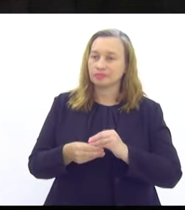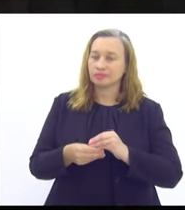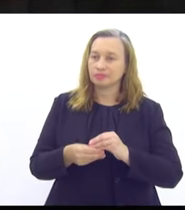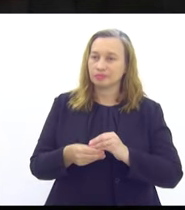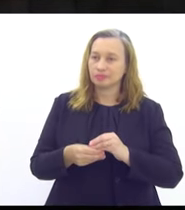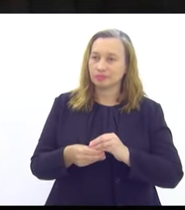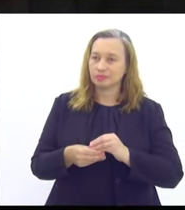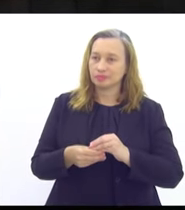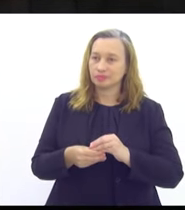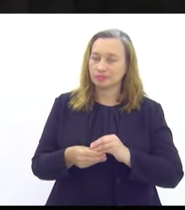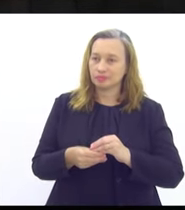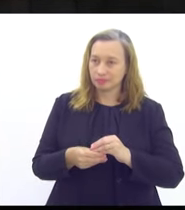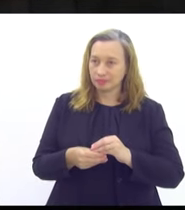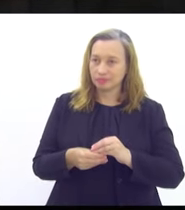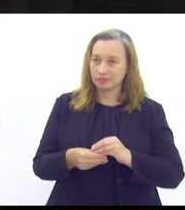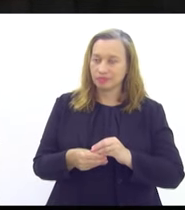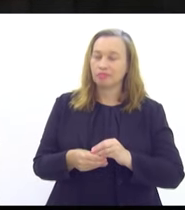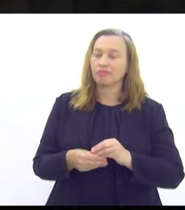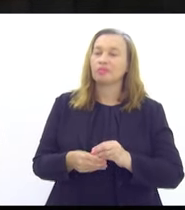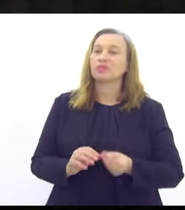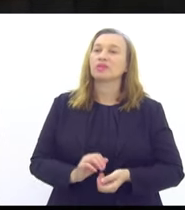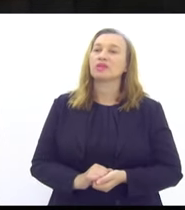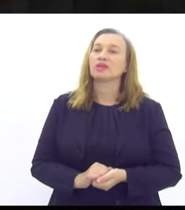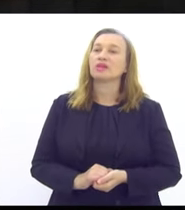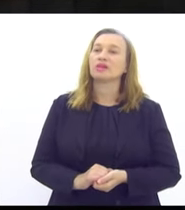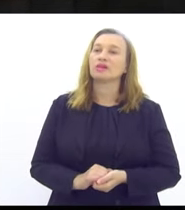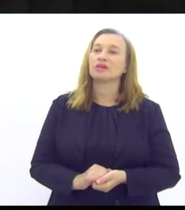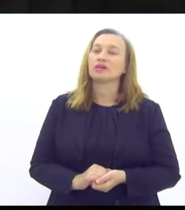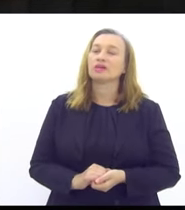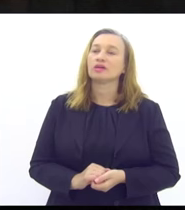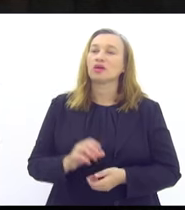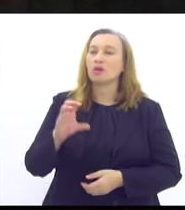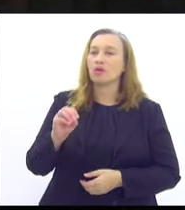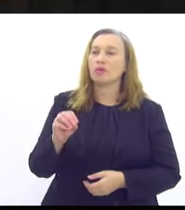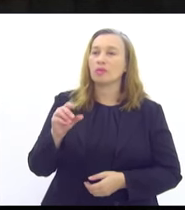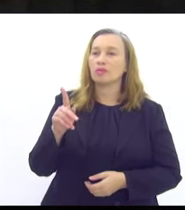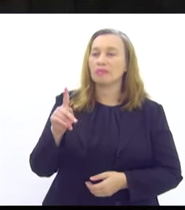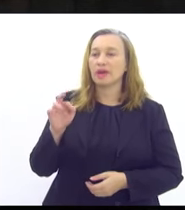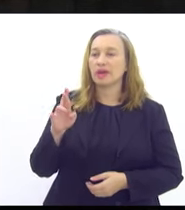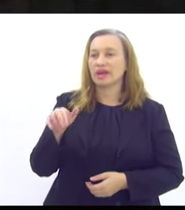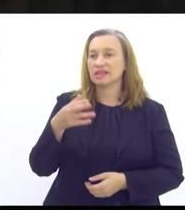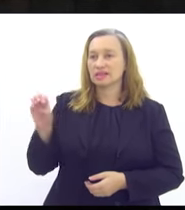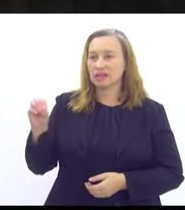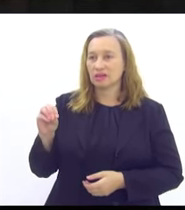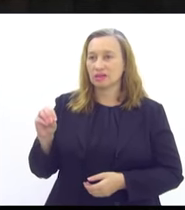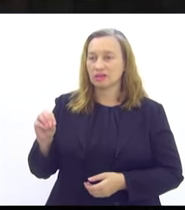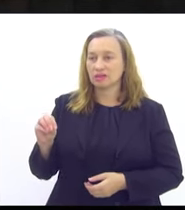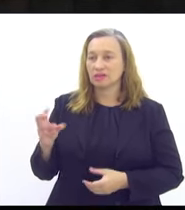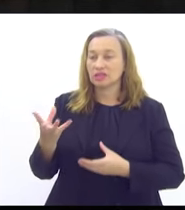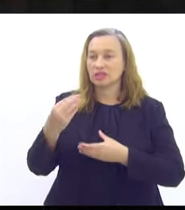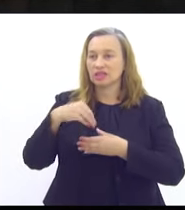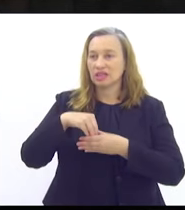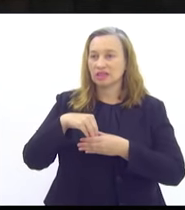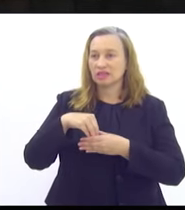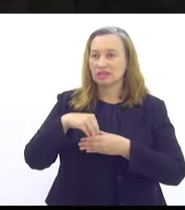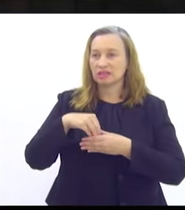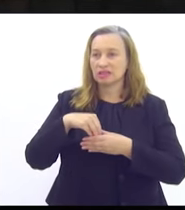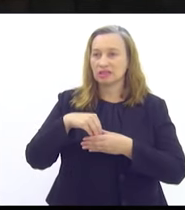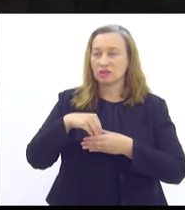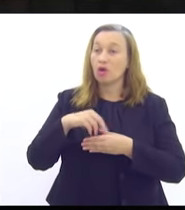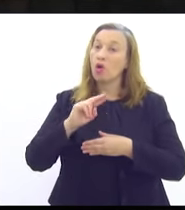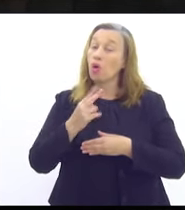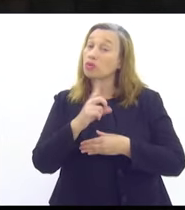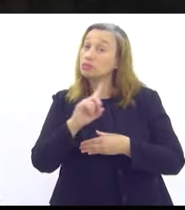operações, retira da substituição tributária, operações internas ou